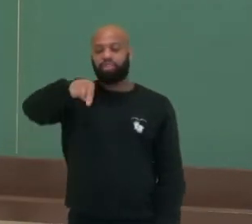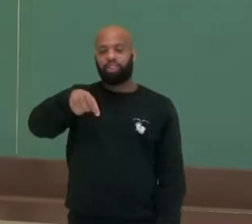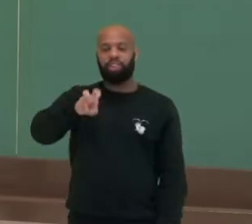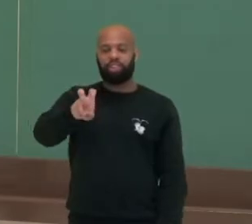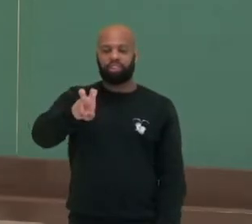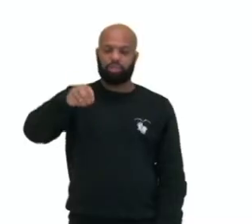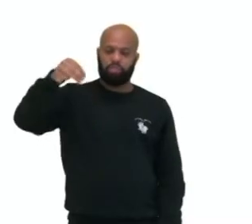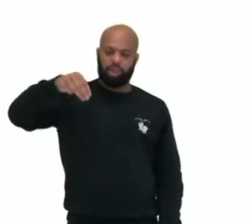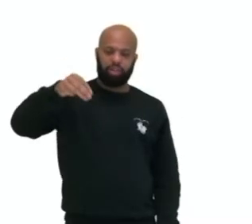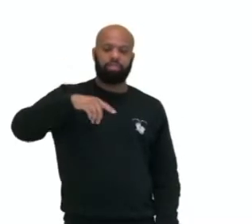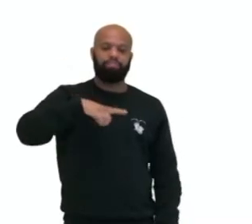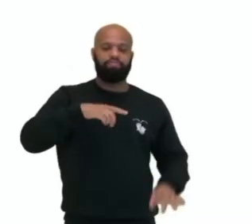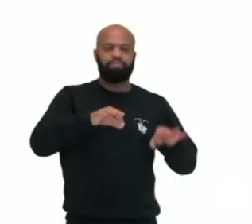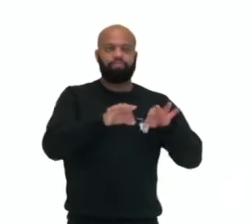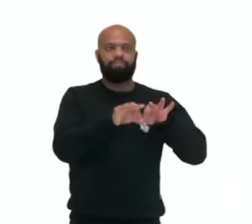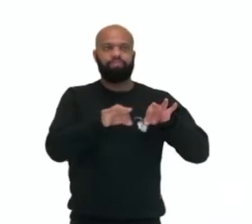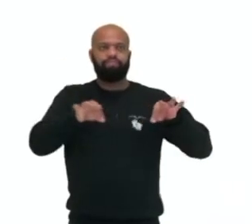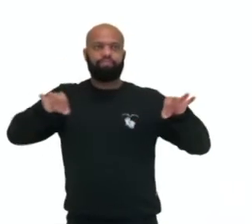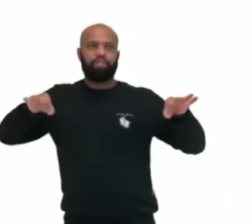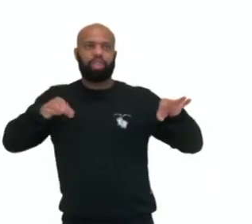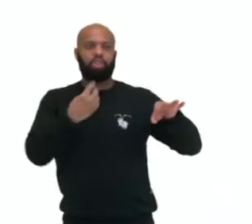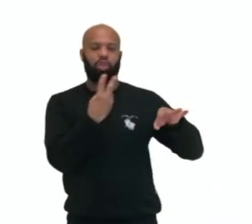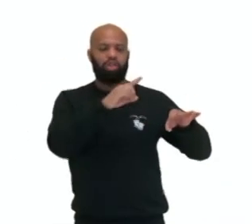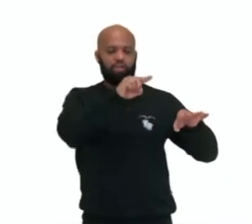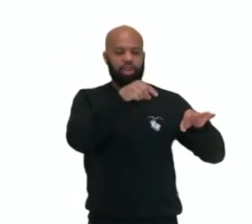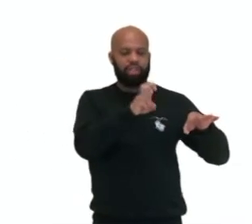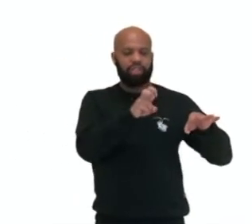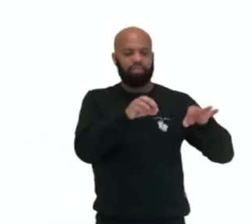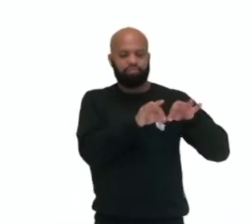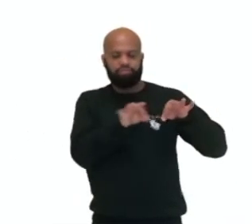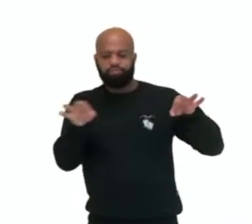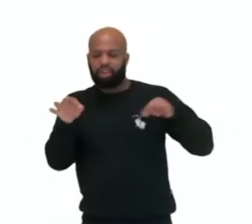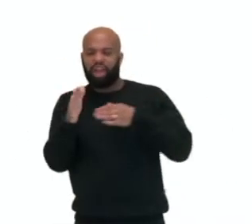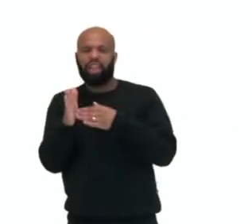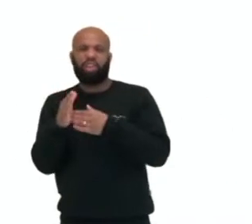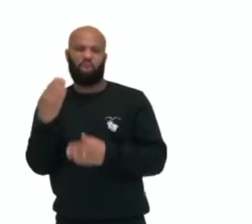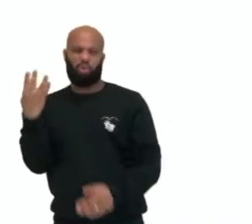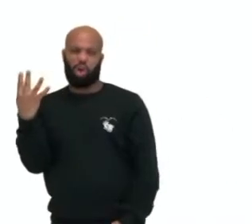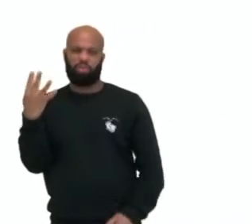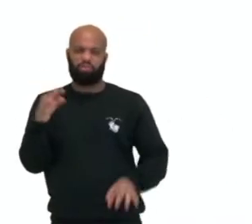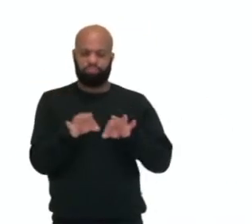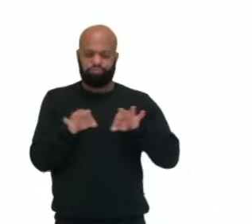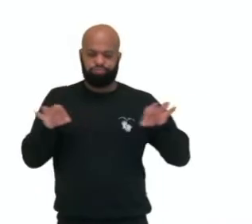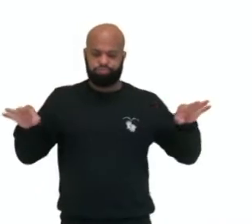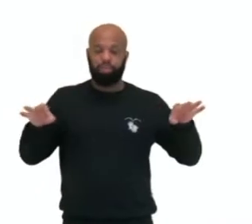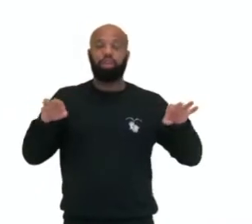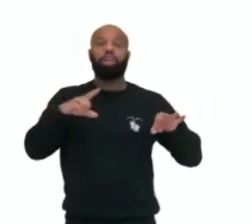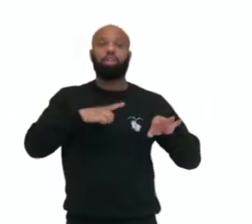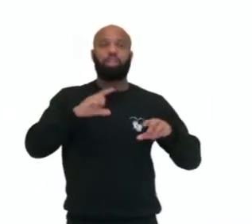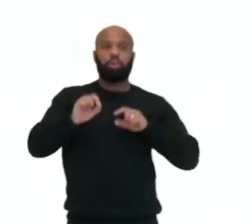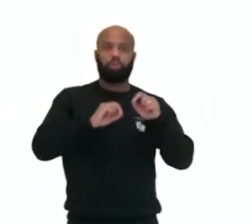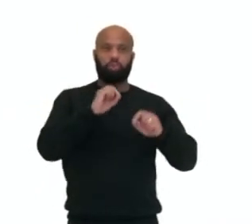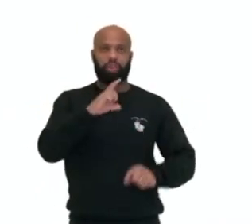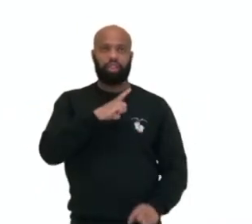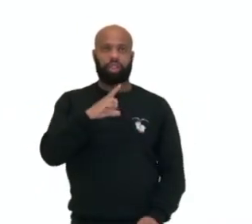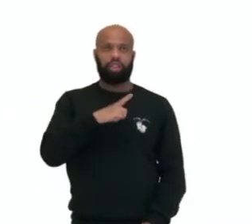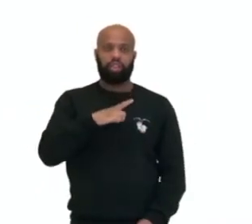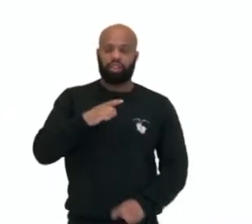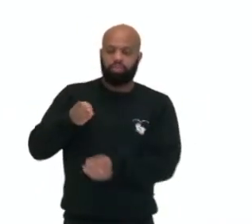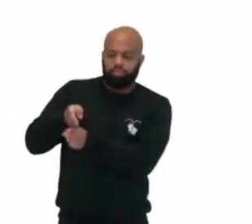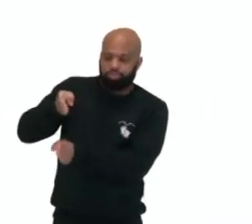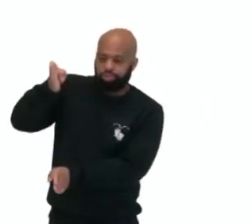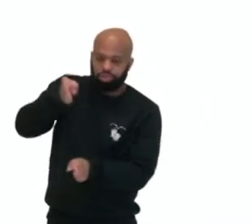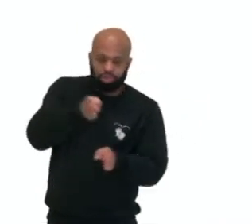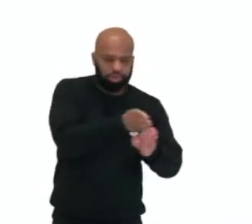entre 2,5 a 4 metros de largura. O campo deve ser delimitado com uns separadores, com uma altura de pelo